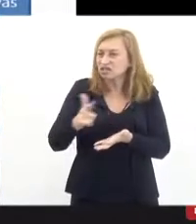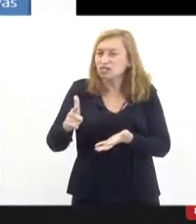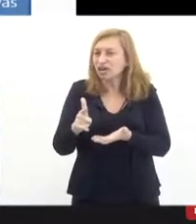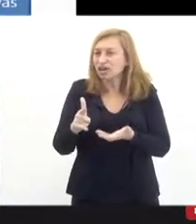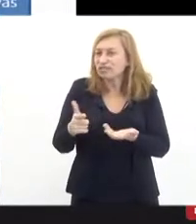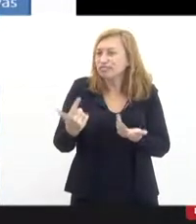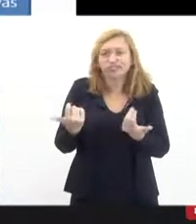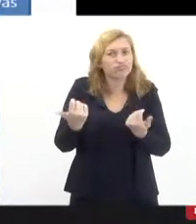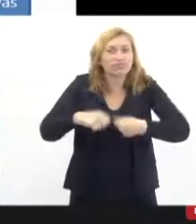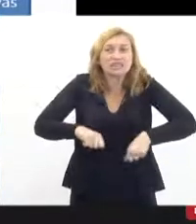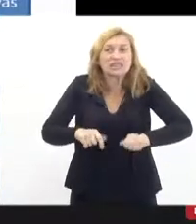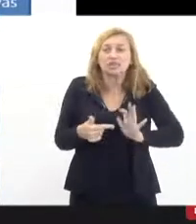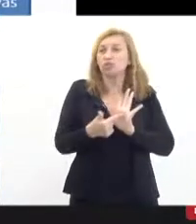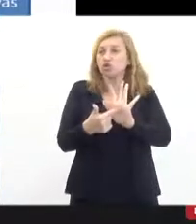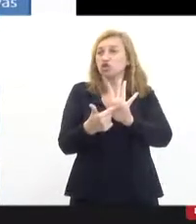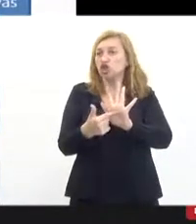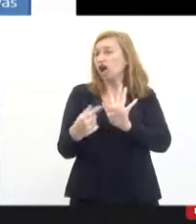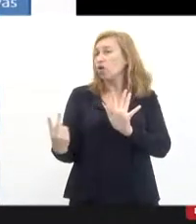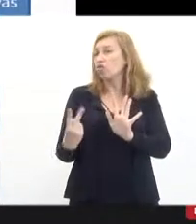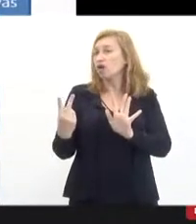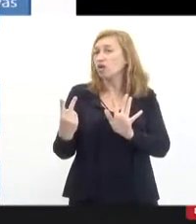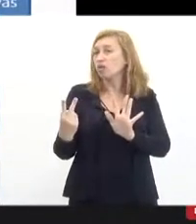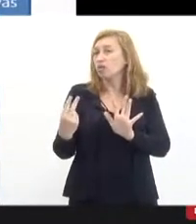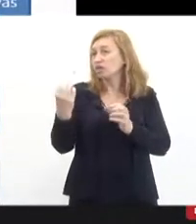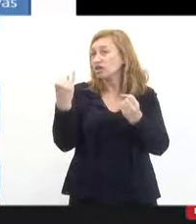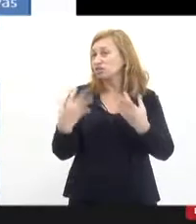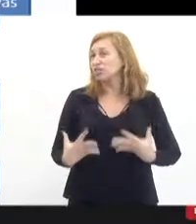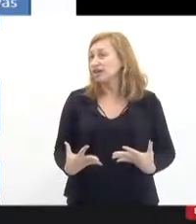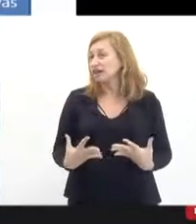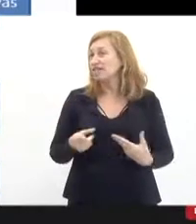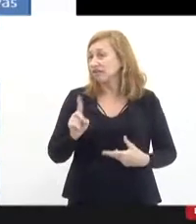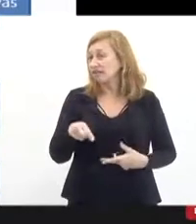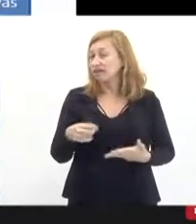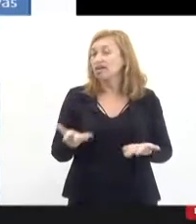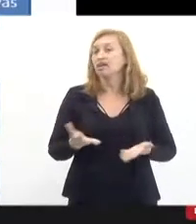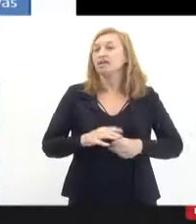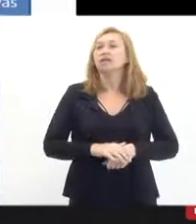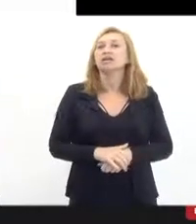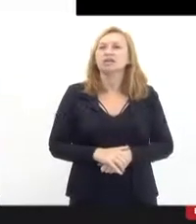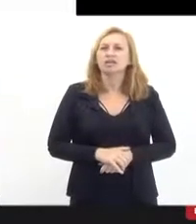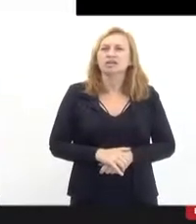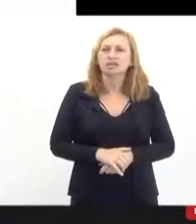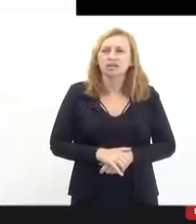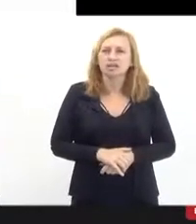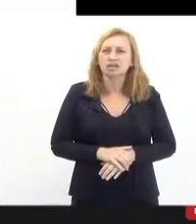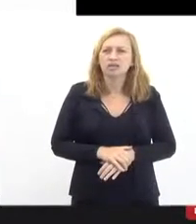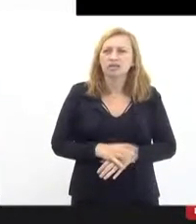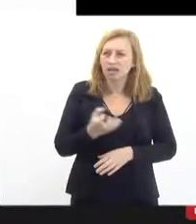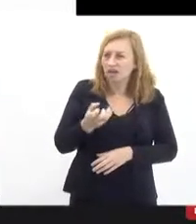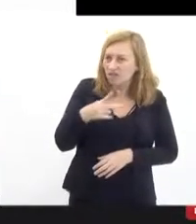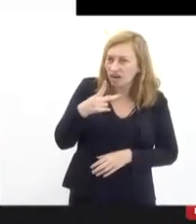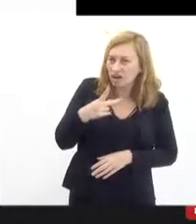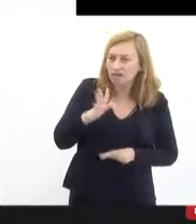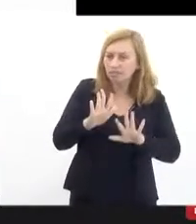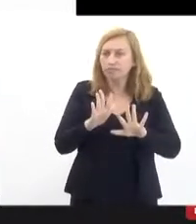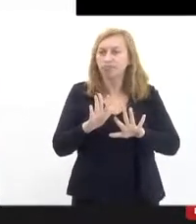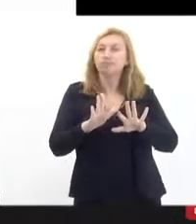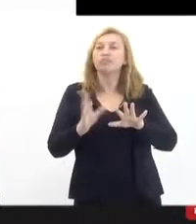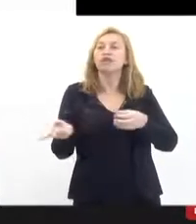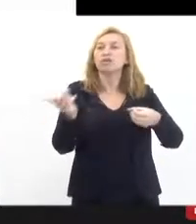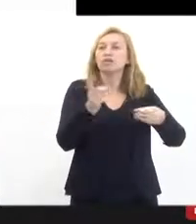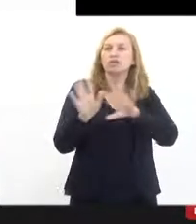revelar esse valor em notas explicativas. Vereador, você está querendo falar, senhor? E aí, como